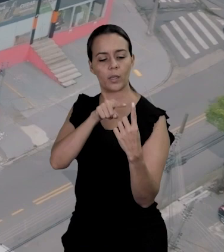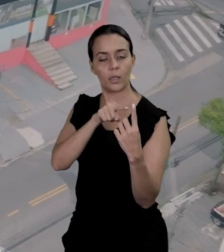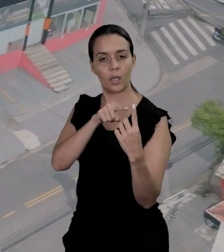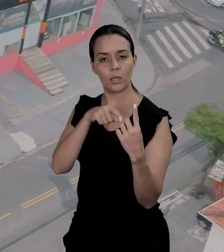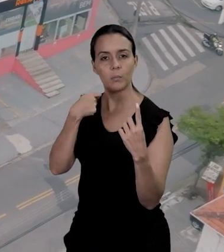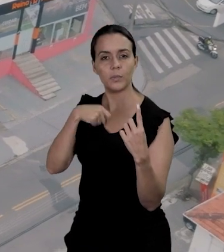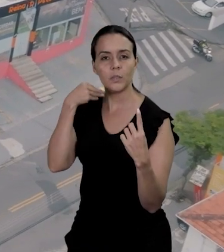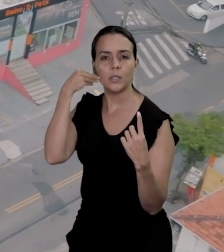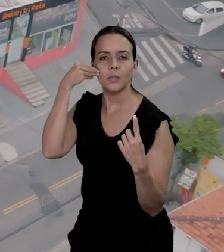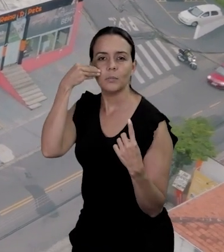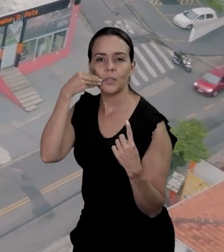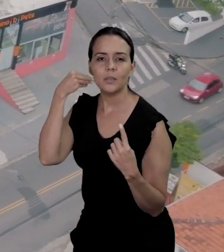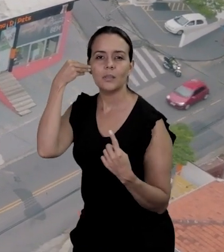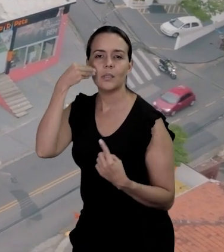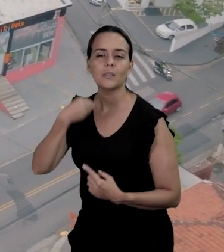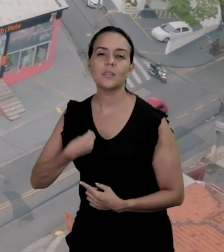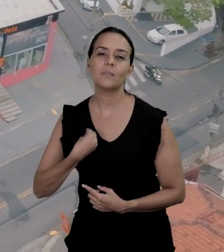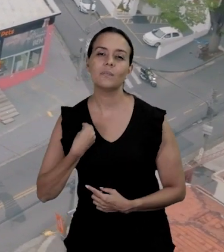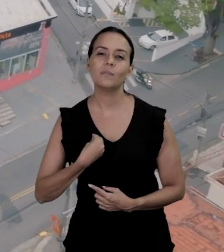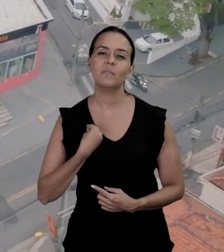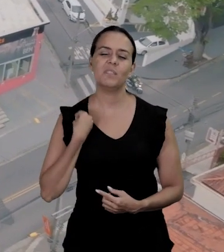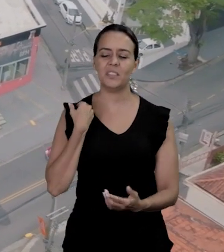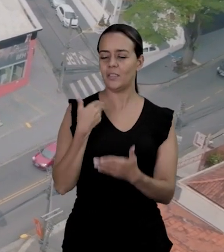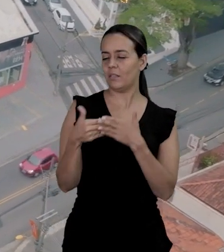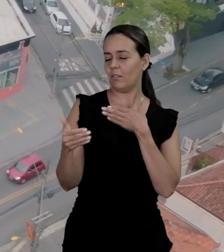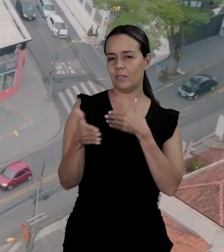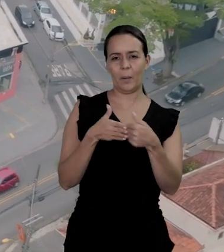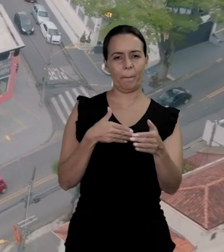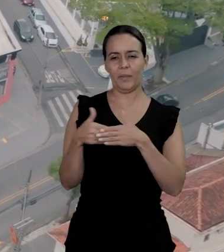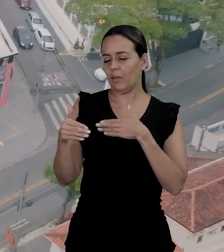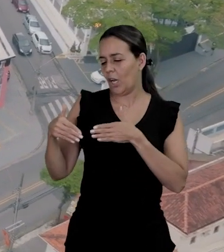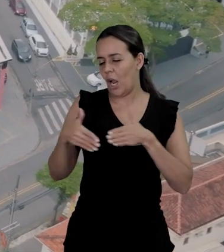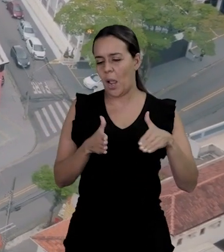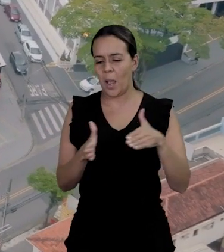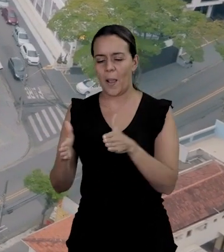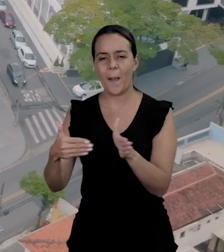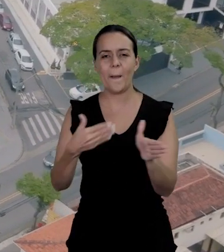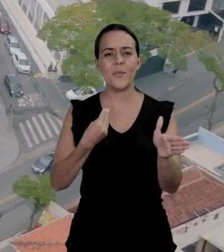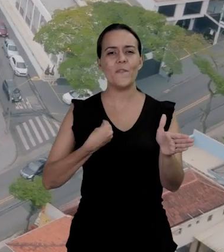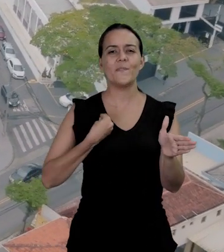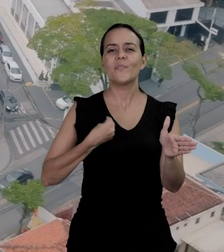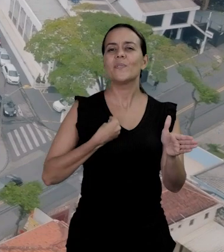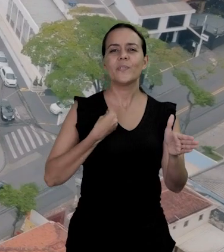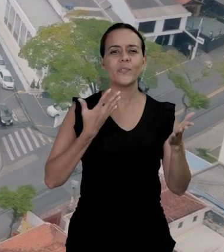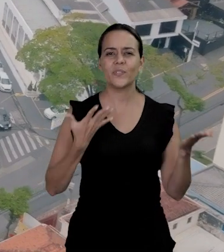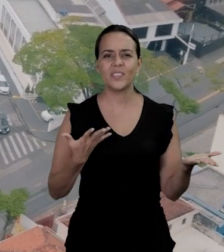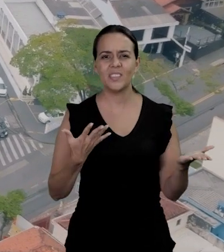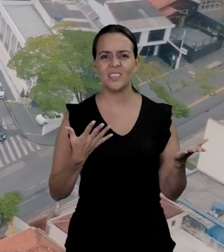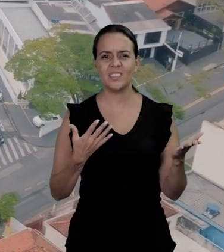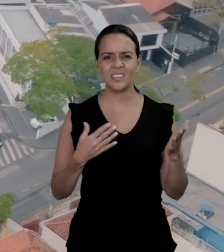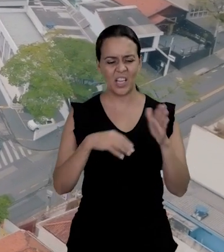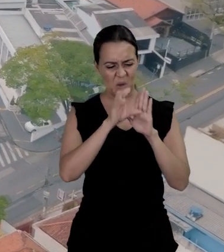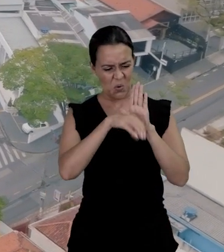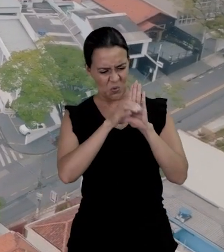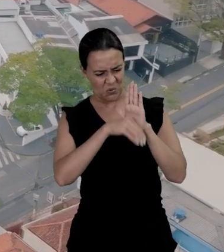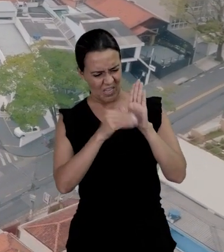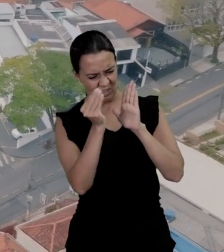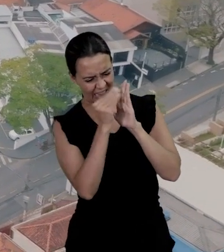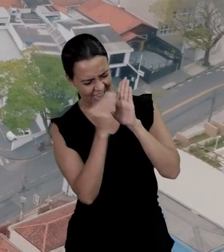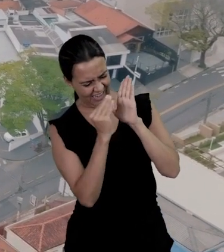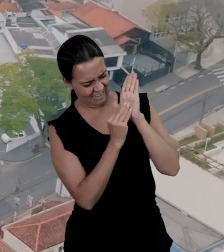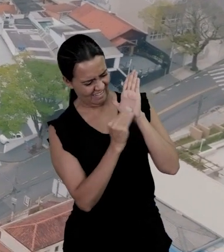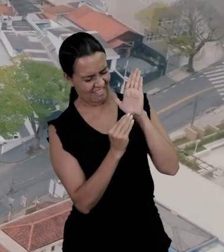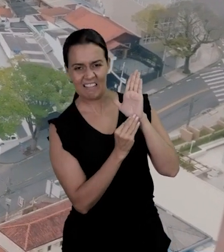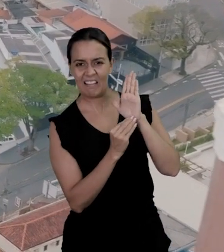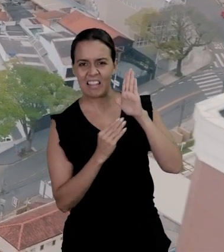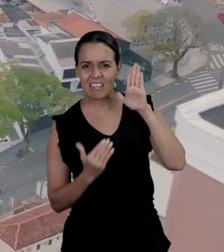quem é se ela tiver experimentado todas as possibilidades, independente do qual caminho que você deseje, do que seja a definição ou